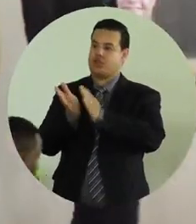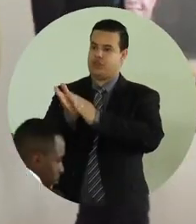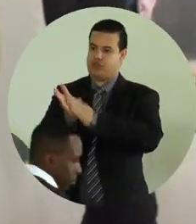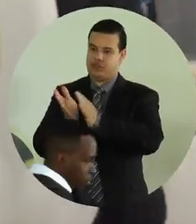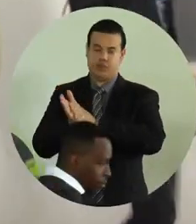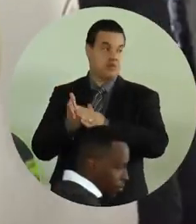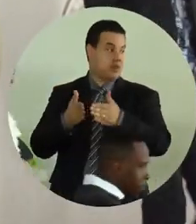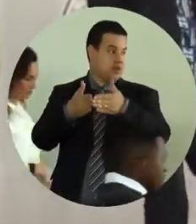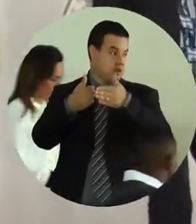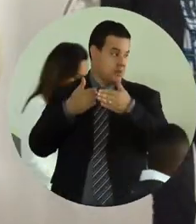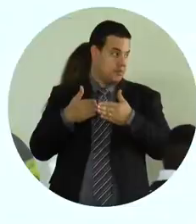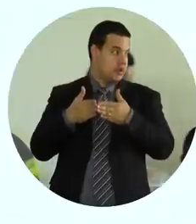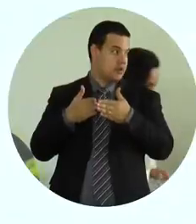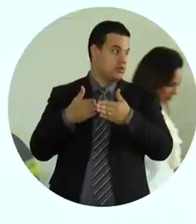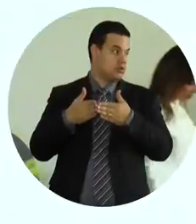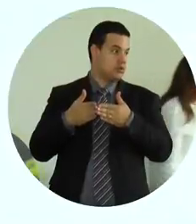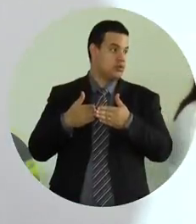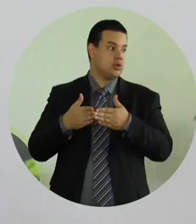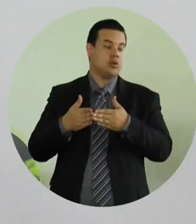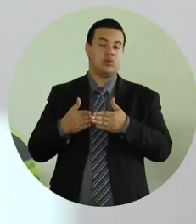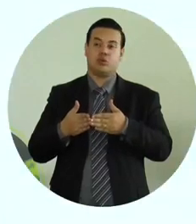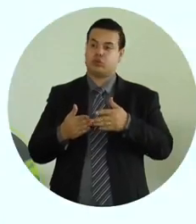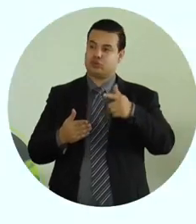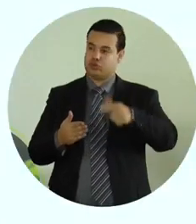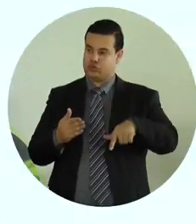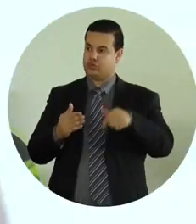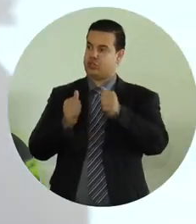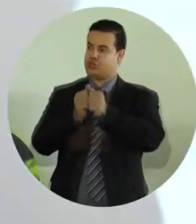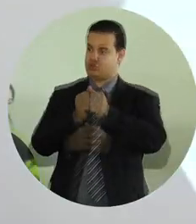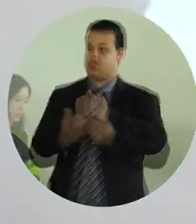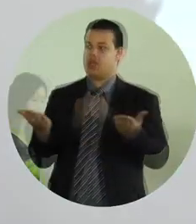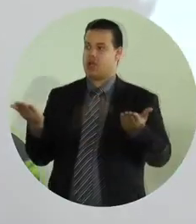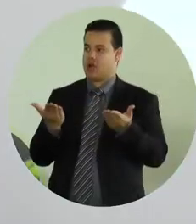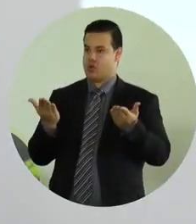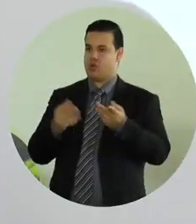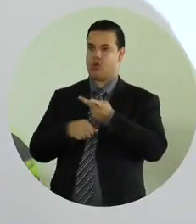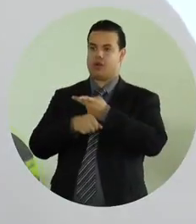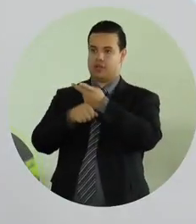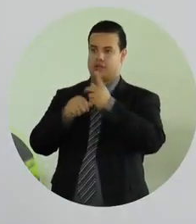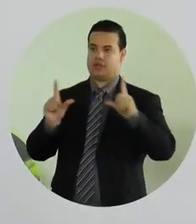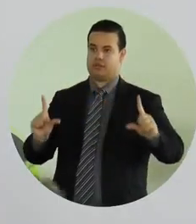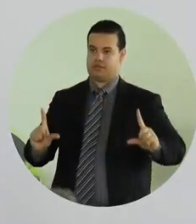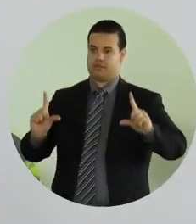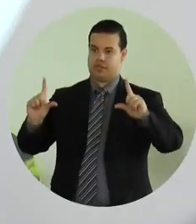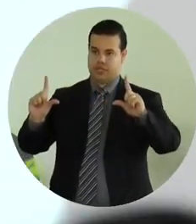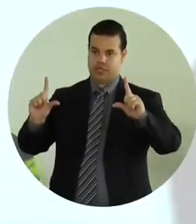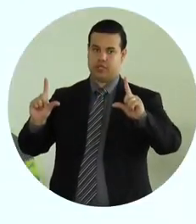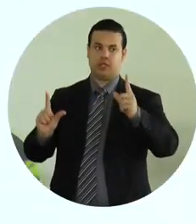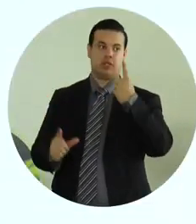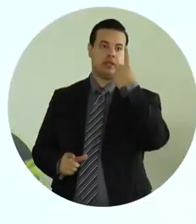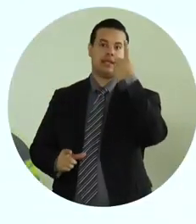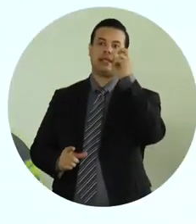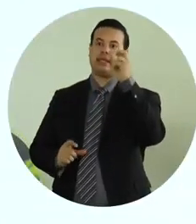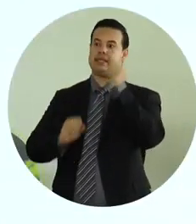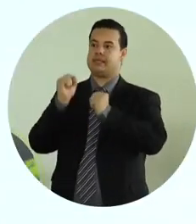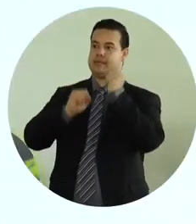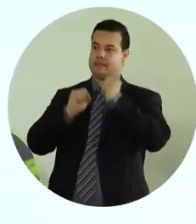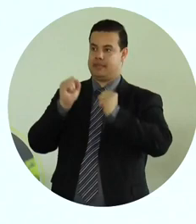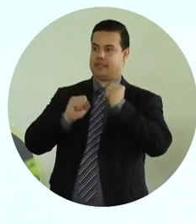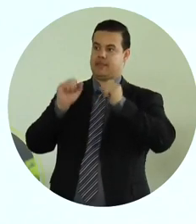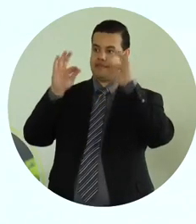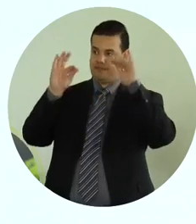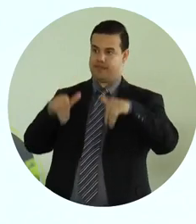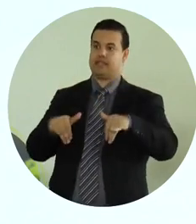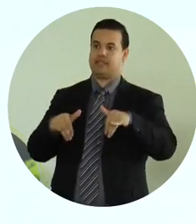Mara permaneça. Faremos agora a entrega das placas às 15 grandes empresas finalistas que